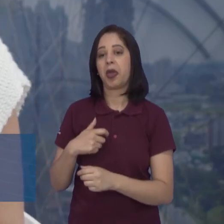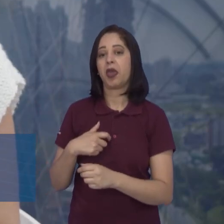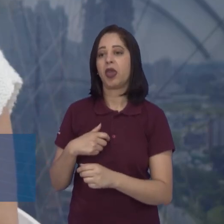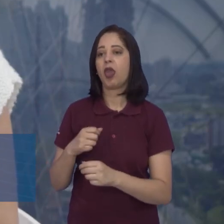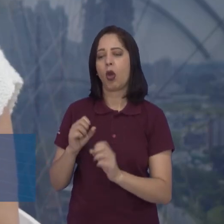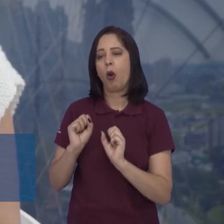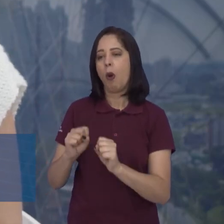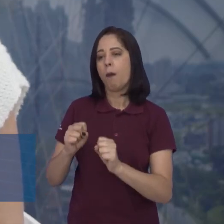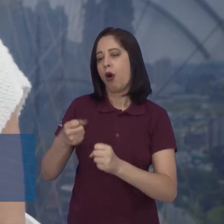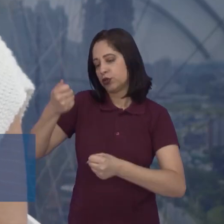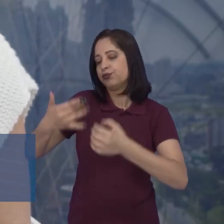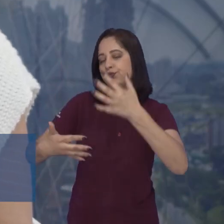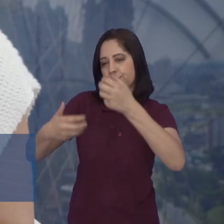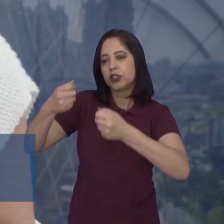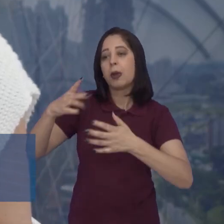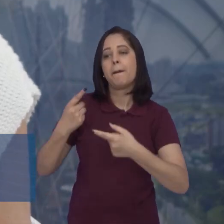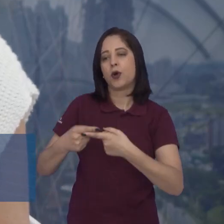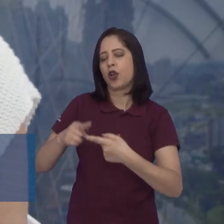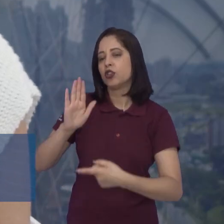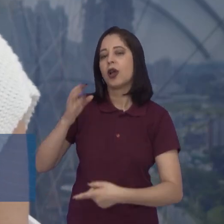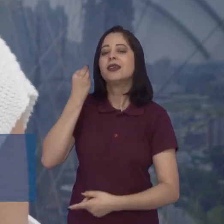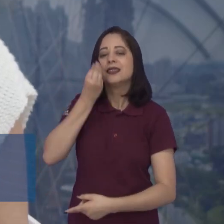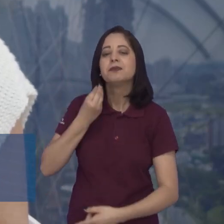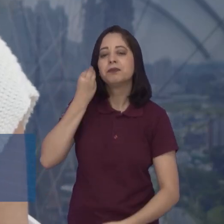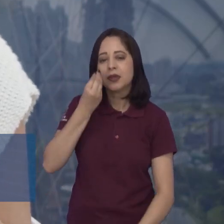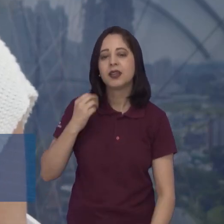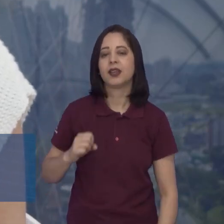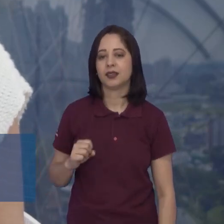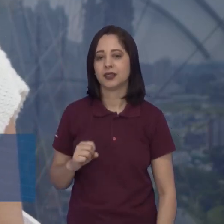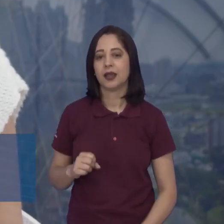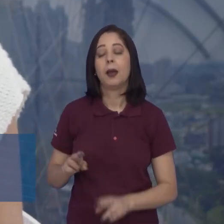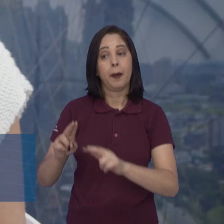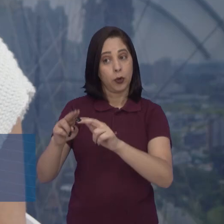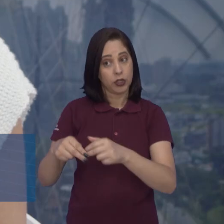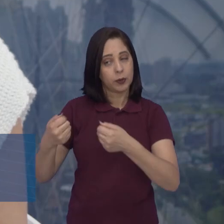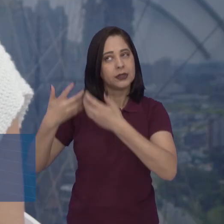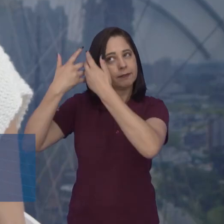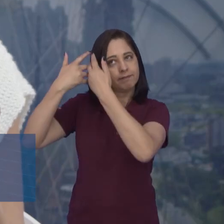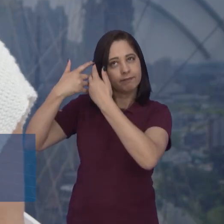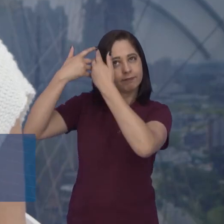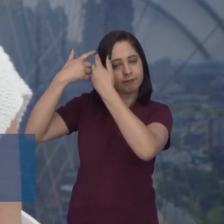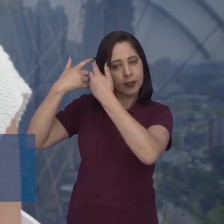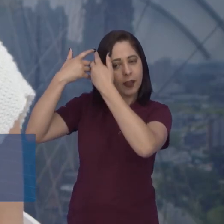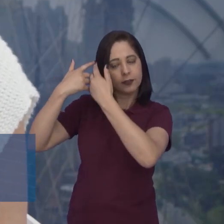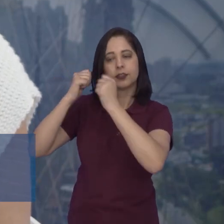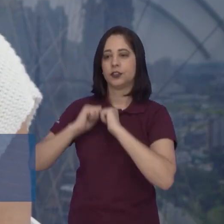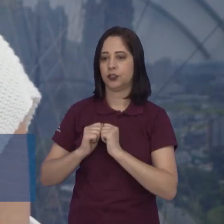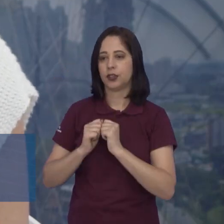vida que São José pode proporcionar. Mas é isso, né? Ela tem que ser pensada e refletida para que ela se